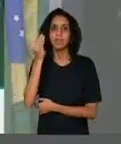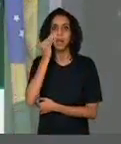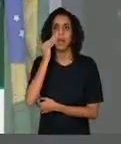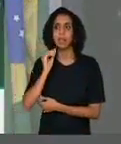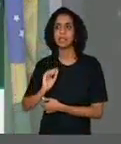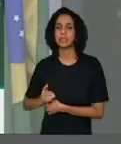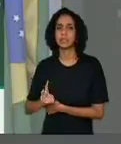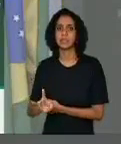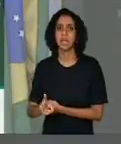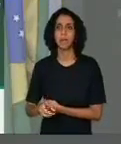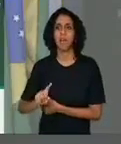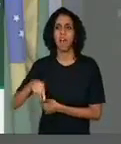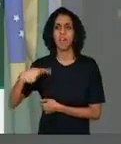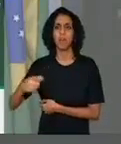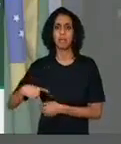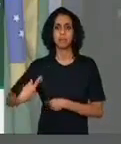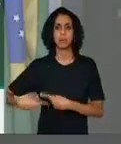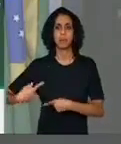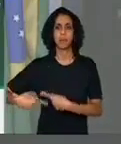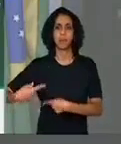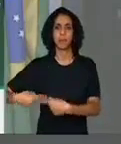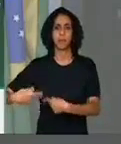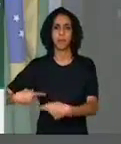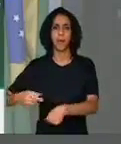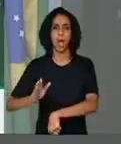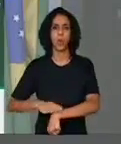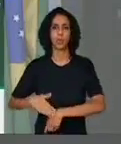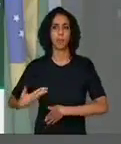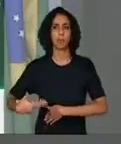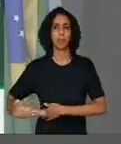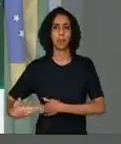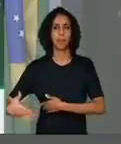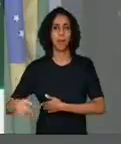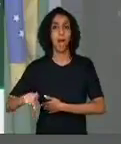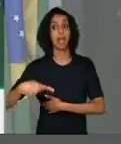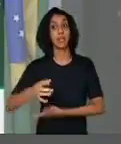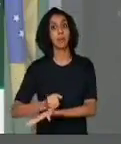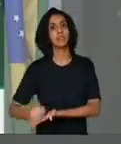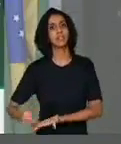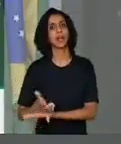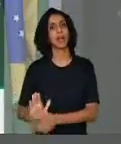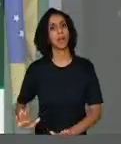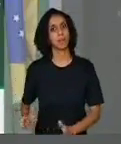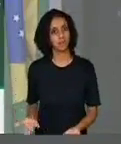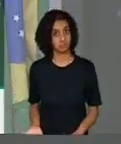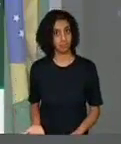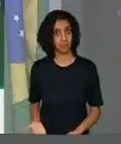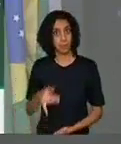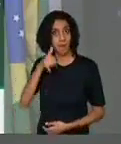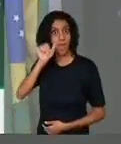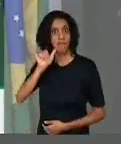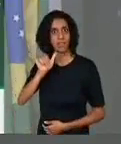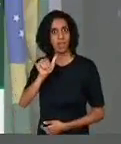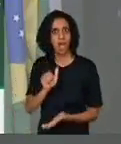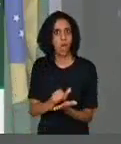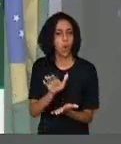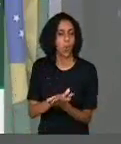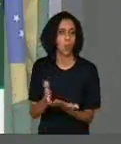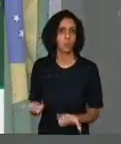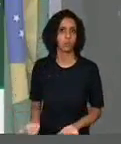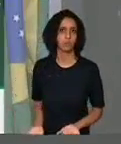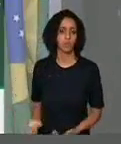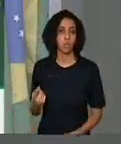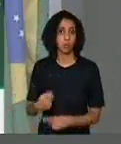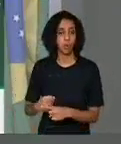a prescrição judicial e, com isso, vencer o tempo capaz de punir aquele pelo mal feito, pelo ilegal,